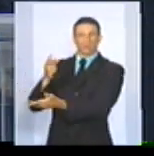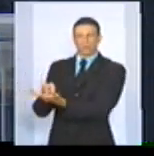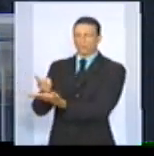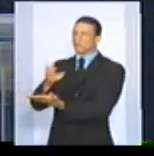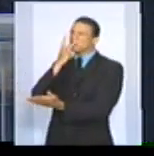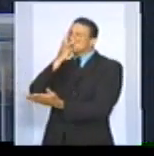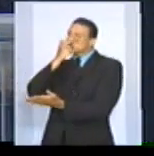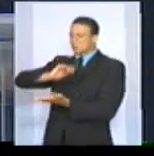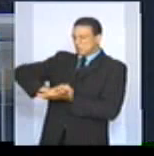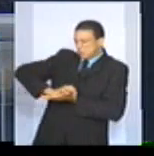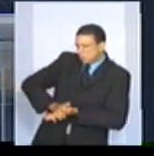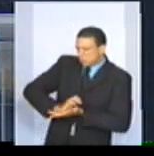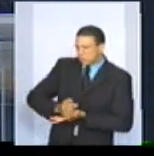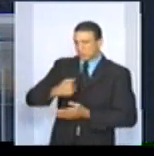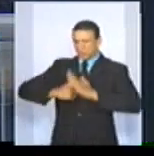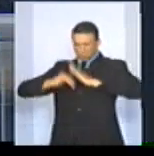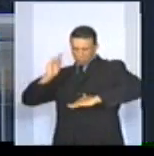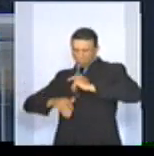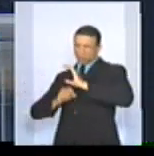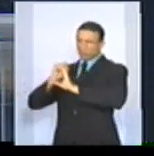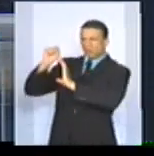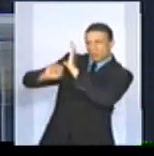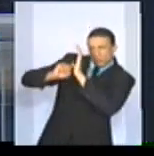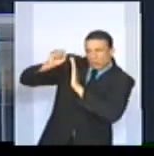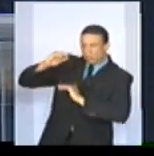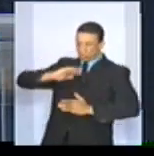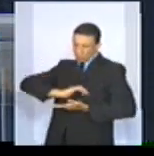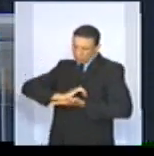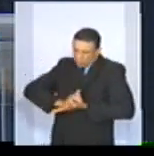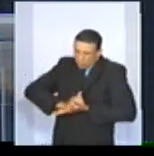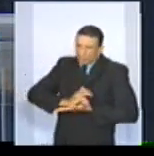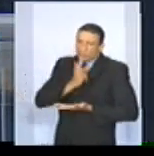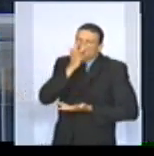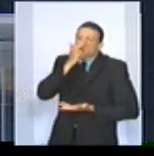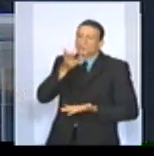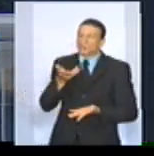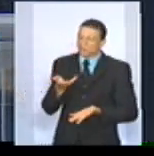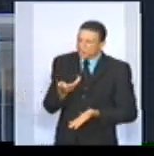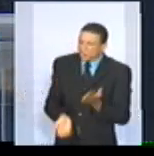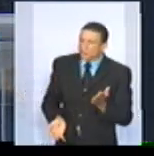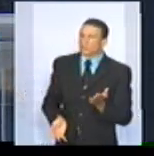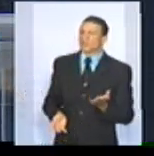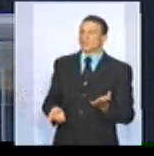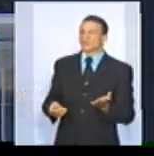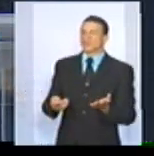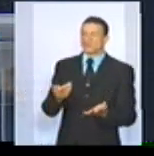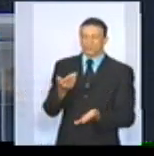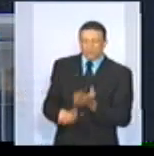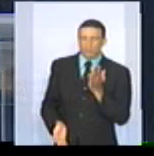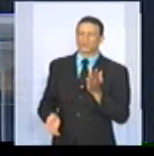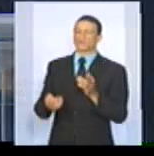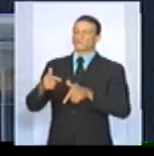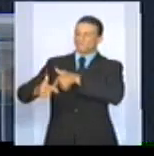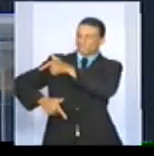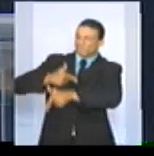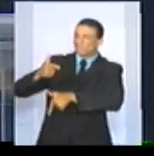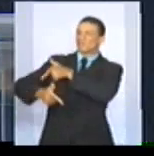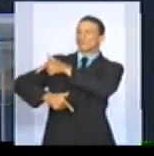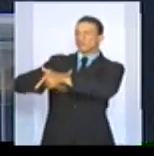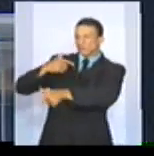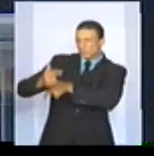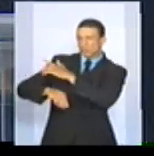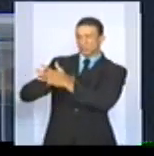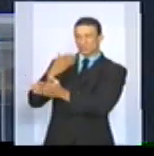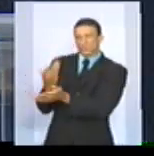excluiu, cineastas, produtores brasileiros independentes, relegando-nos à margem da forte atividade econômica e